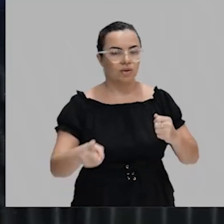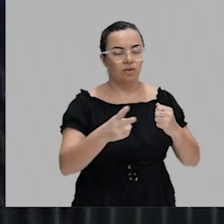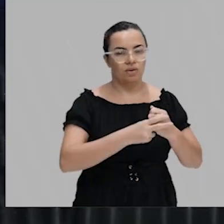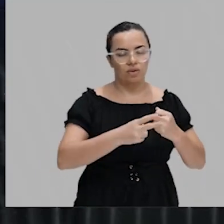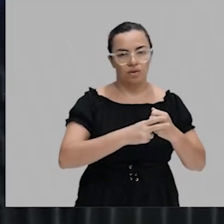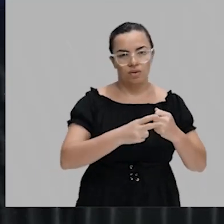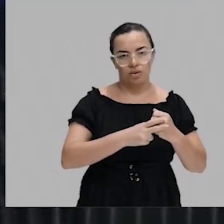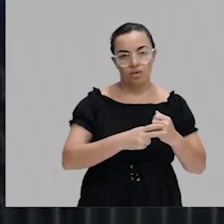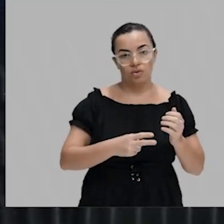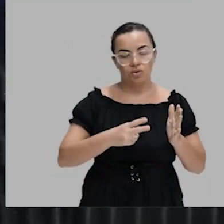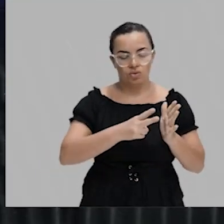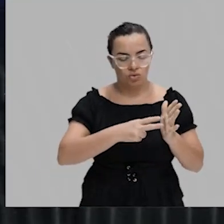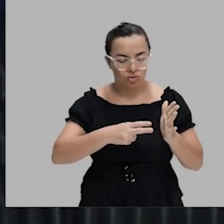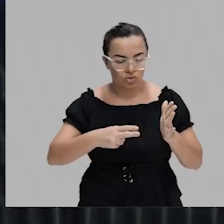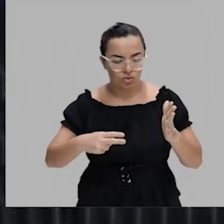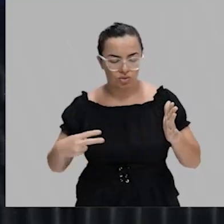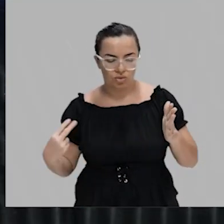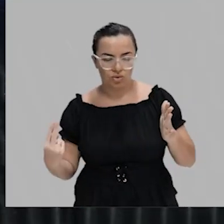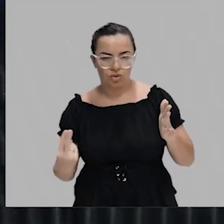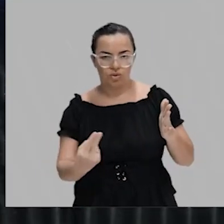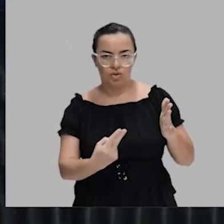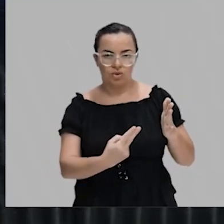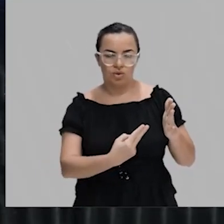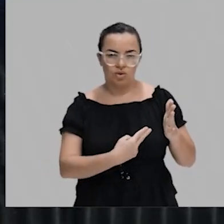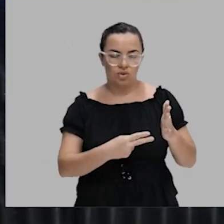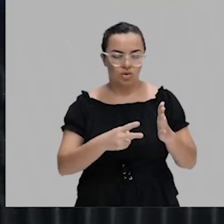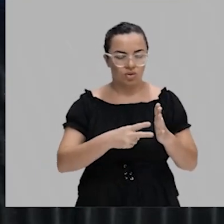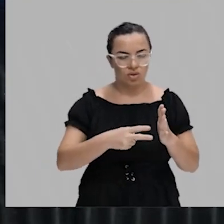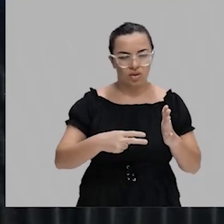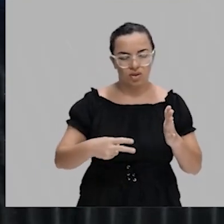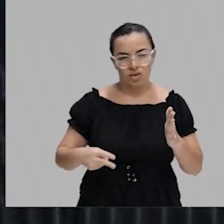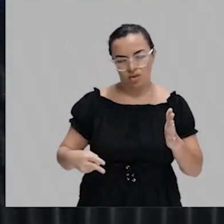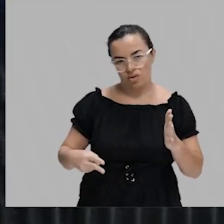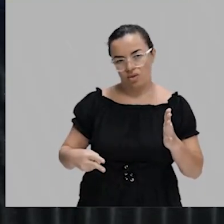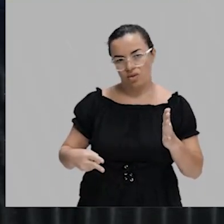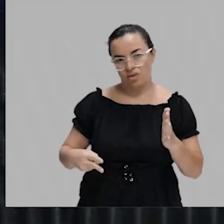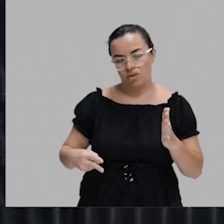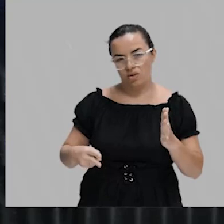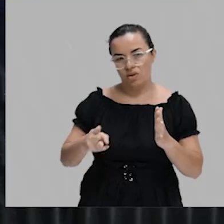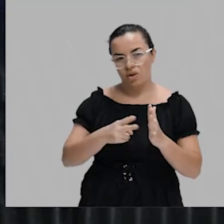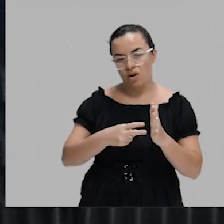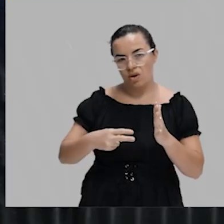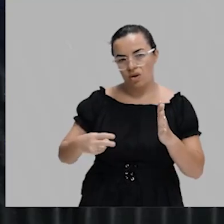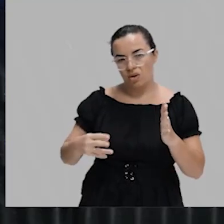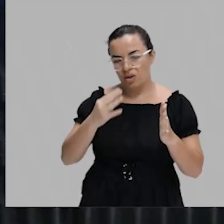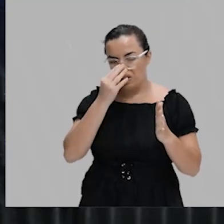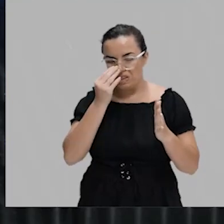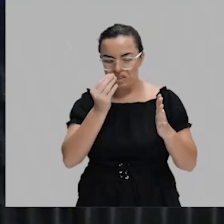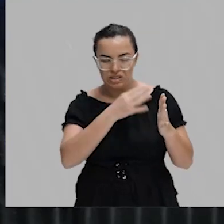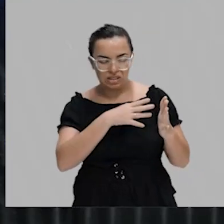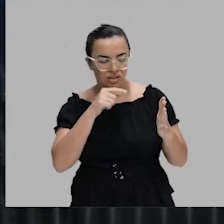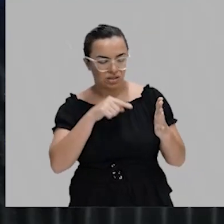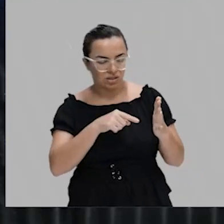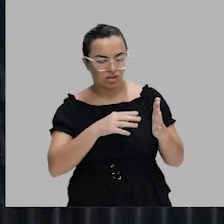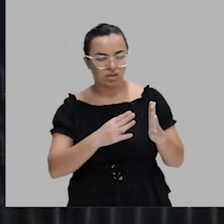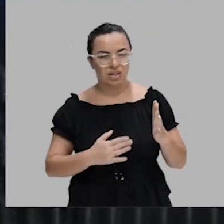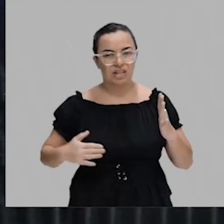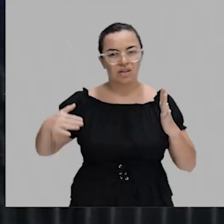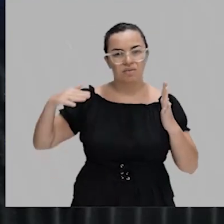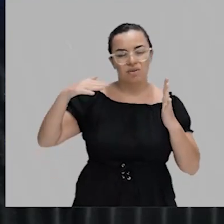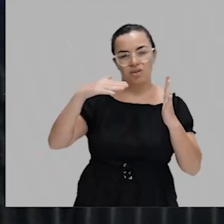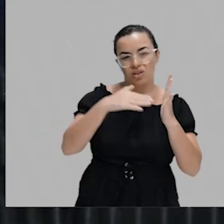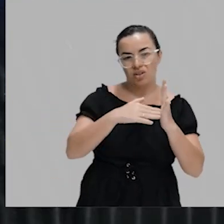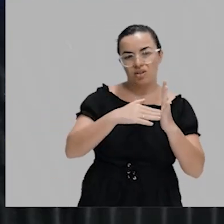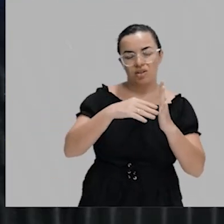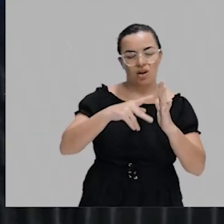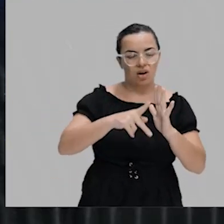o nosso vocabulário vai ficar pobre. E, consequentemente, nós ficaremos limitados na hora de uma